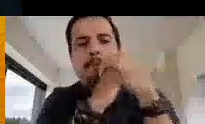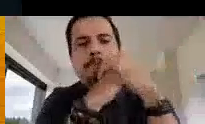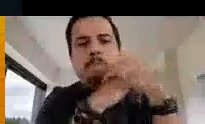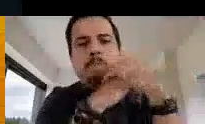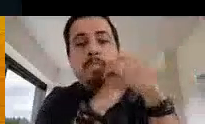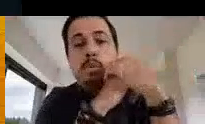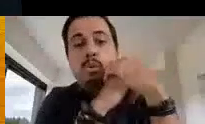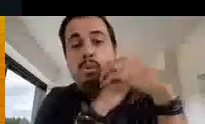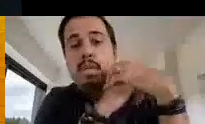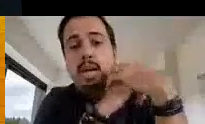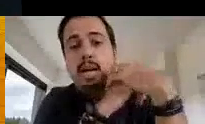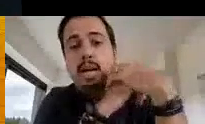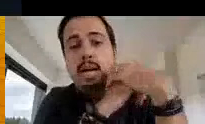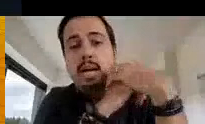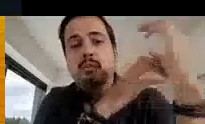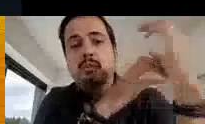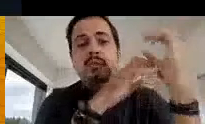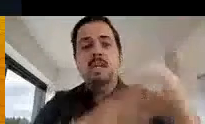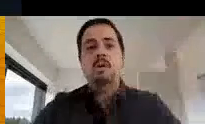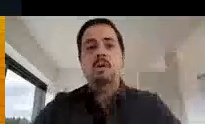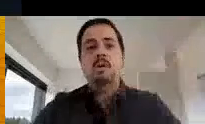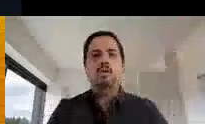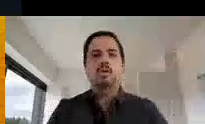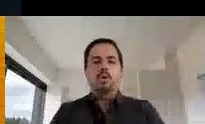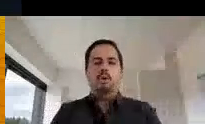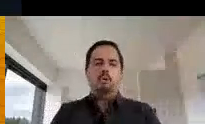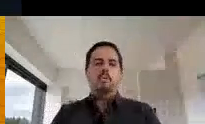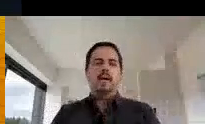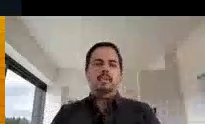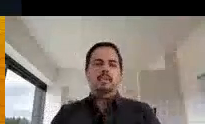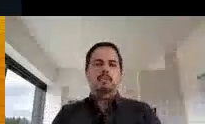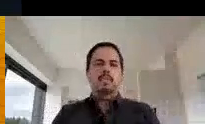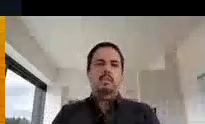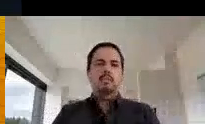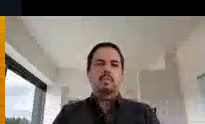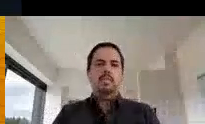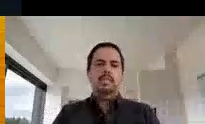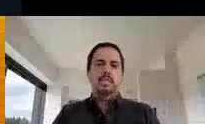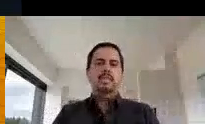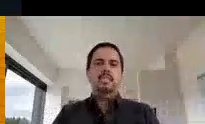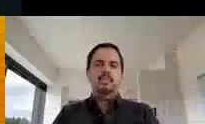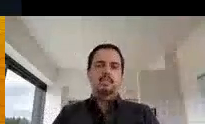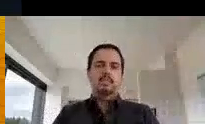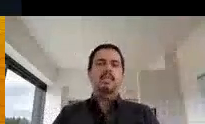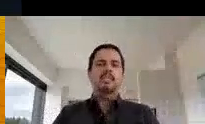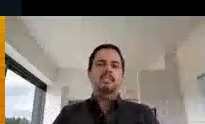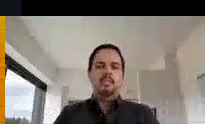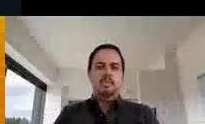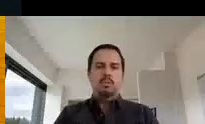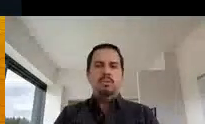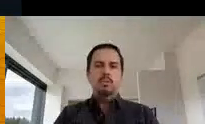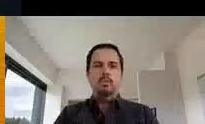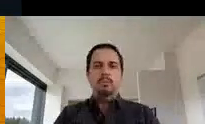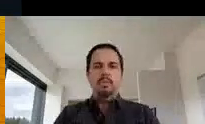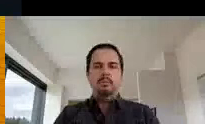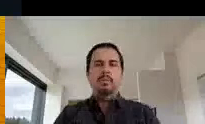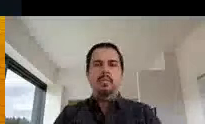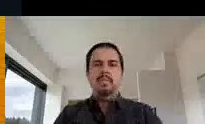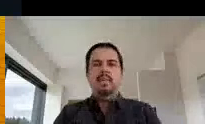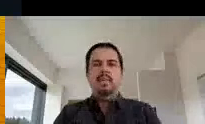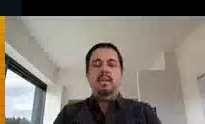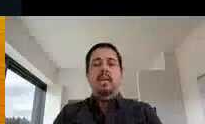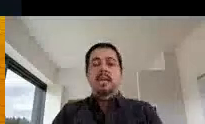E você se contentar com isso, você não aplicou o máximo da tecnologia que existe, você tangenciou, você